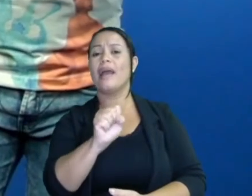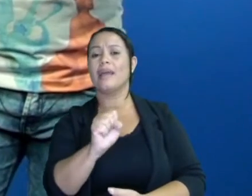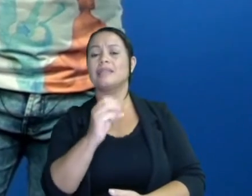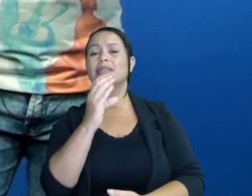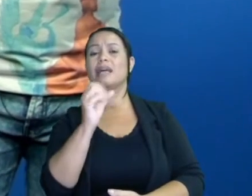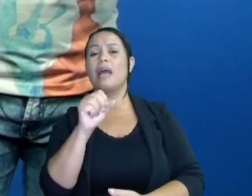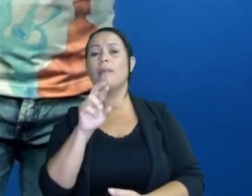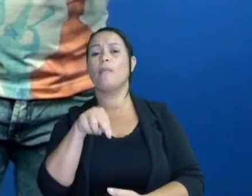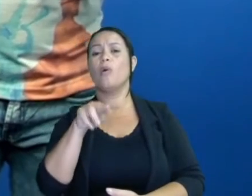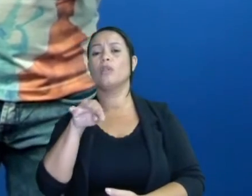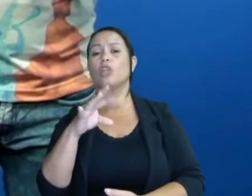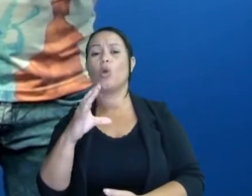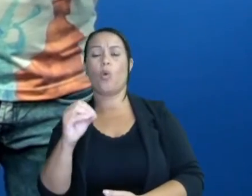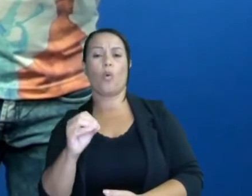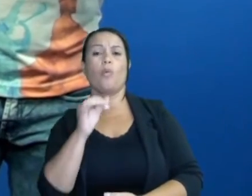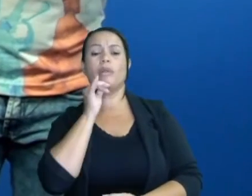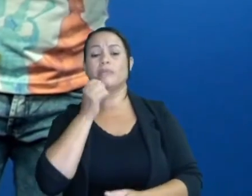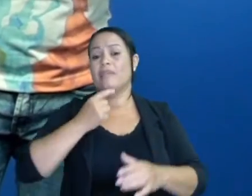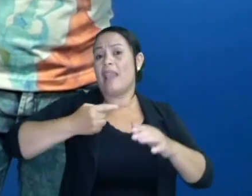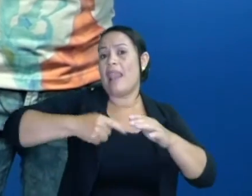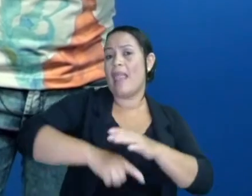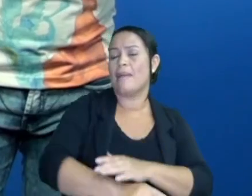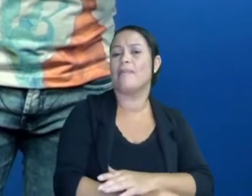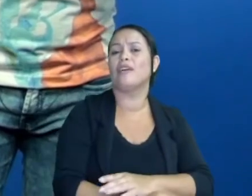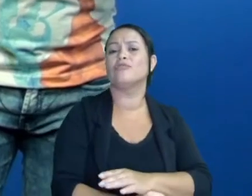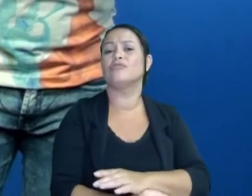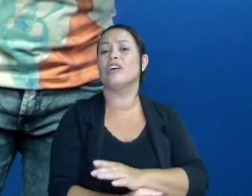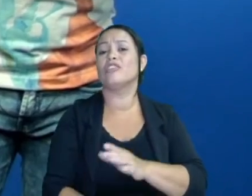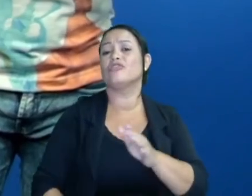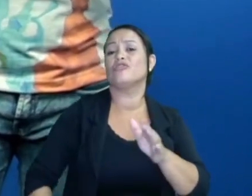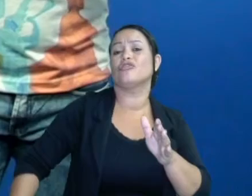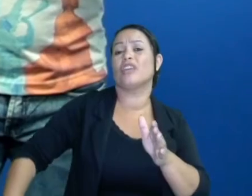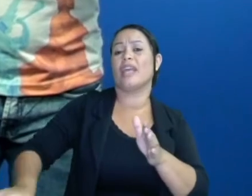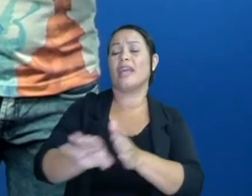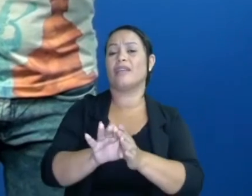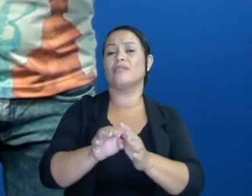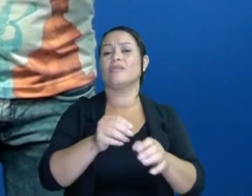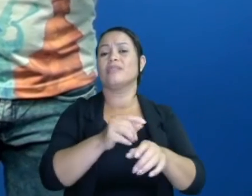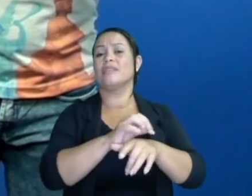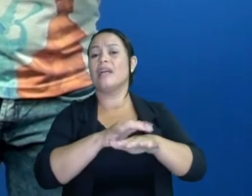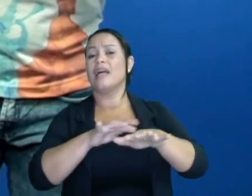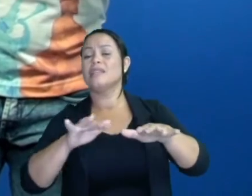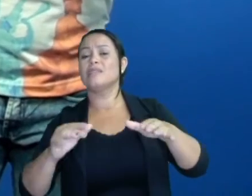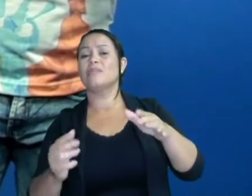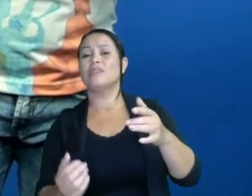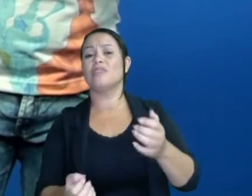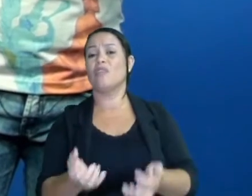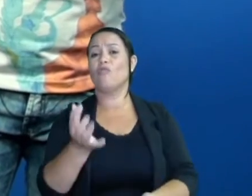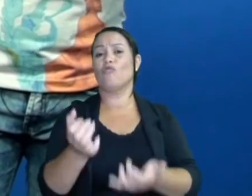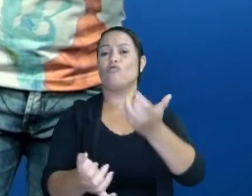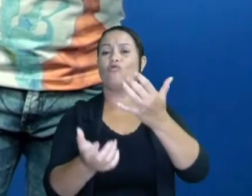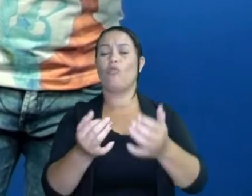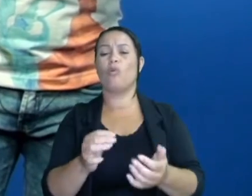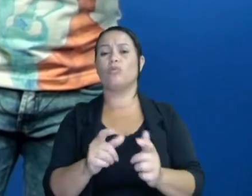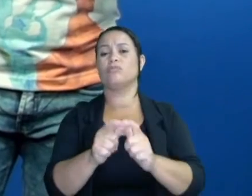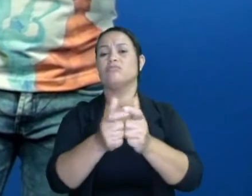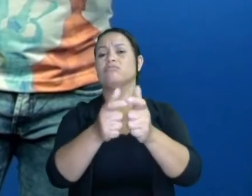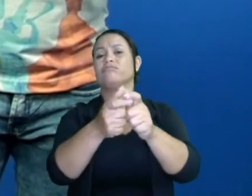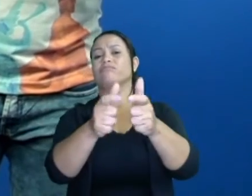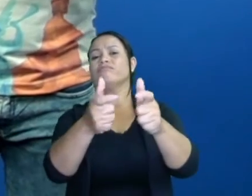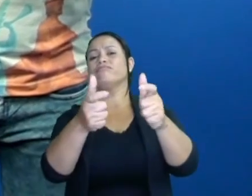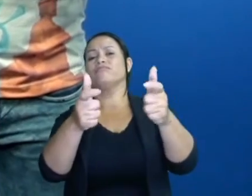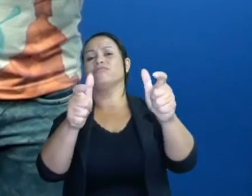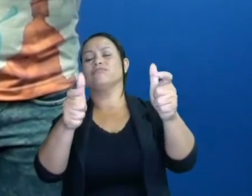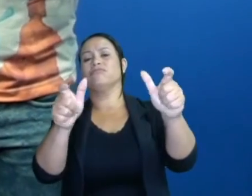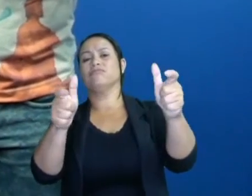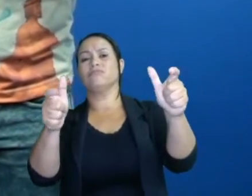fundo do solo está chegando para a nossa atmosfera. Então estamos aumentando rapidamente o nível